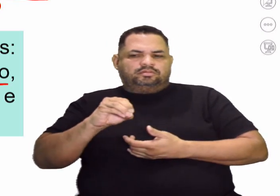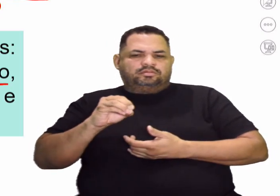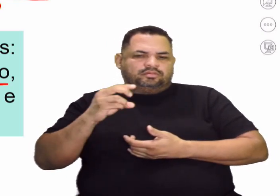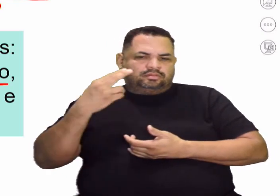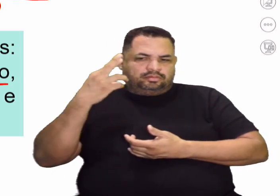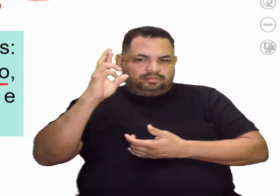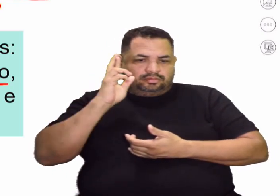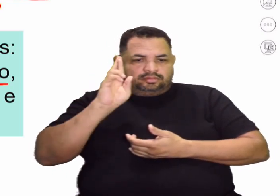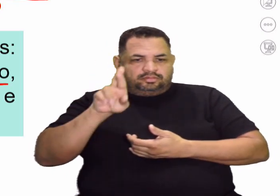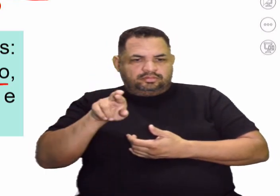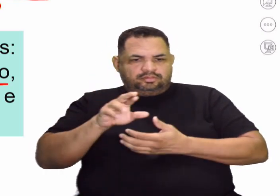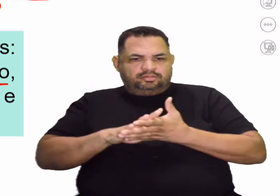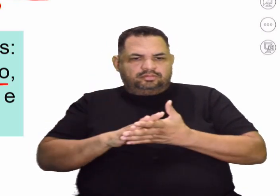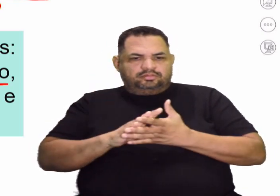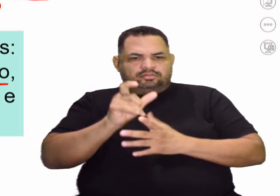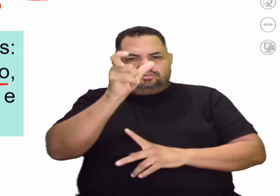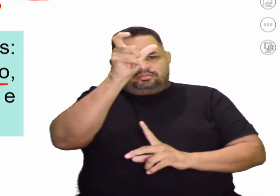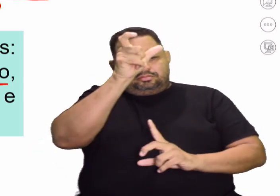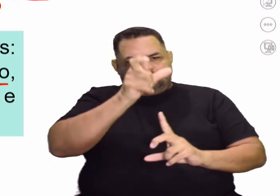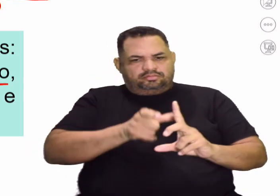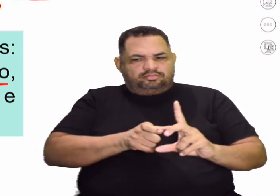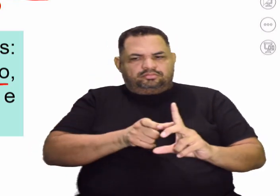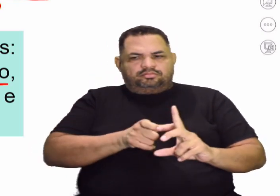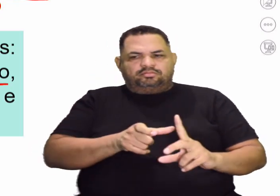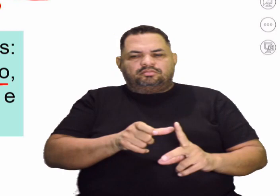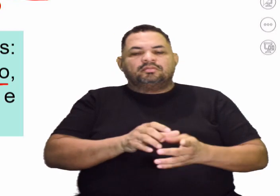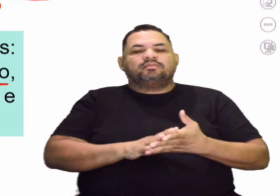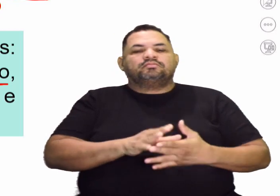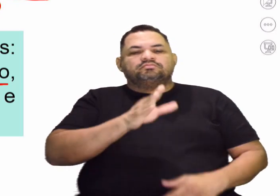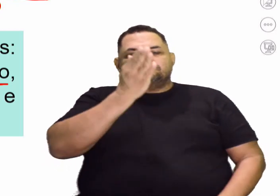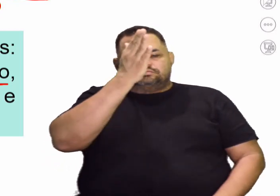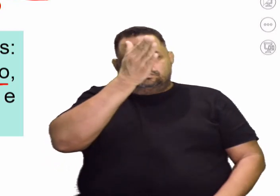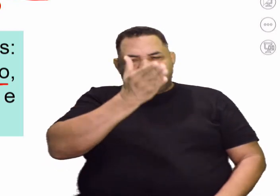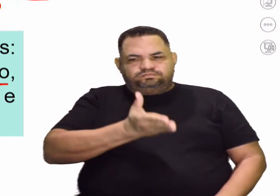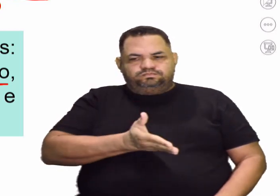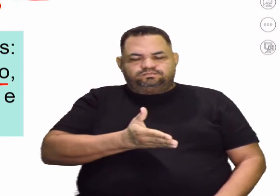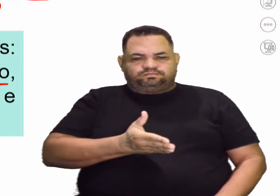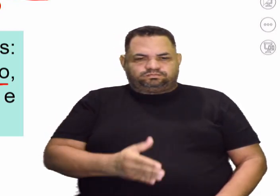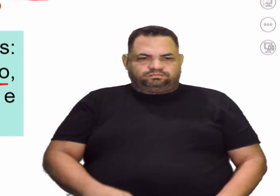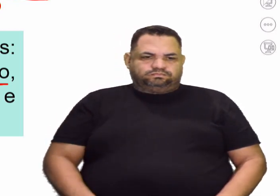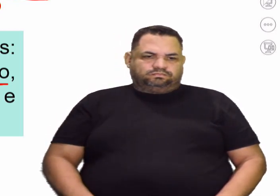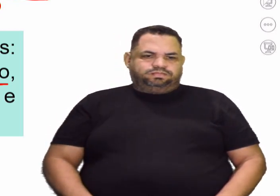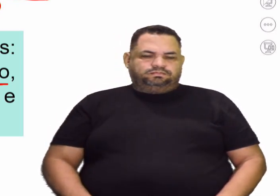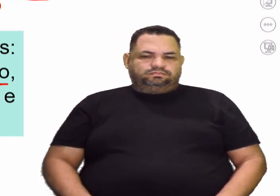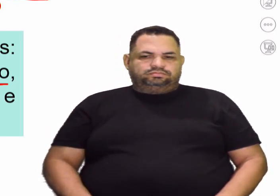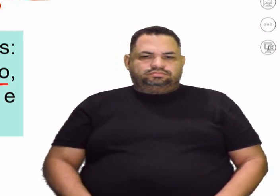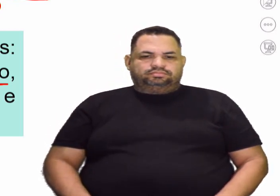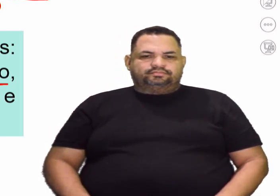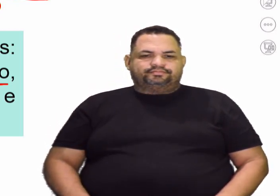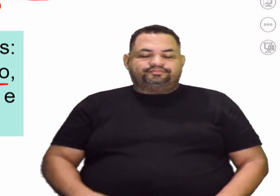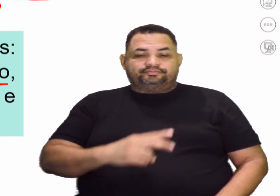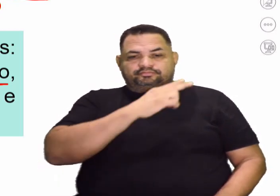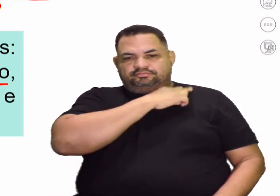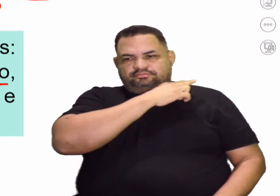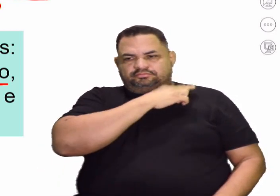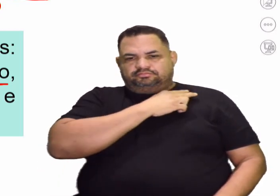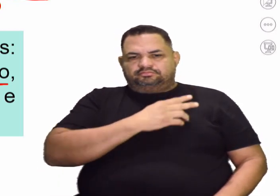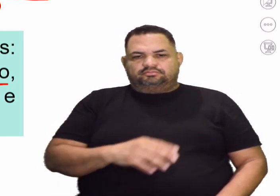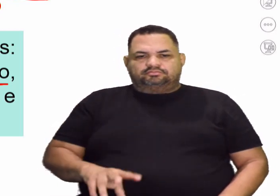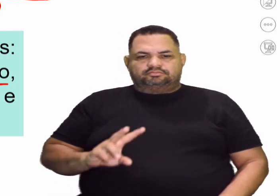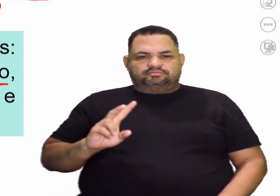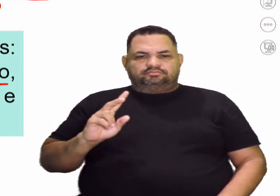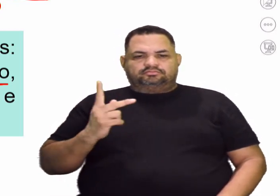aí, racionalismo, individualismo, a gente vai sempre ver o que é, lá no segundo ano, vocês viram?